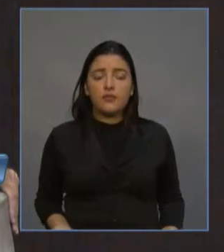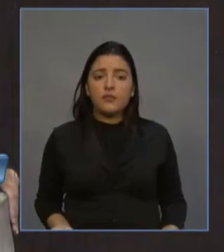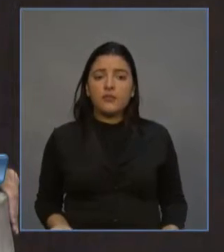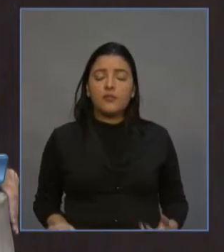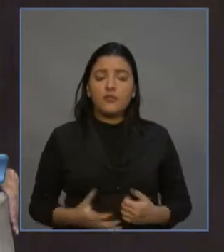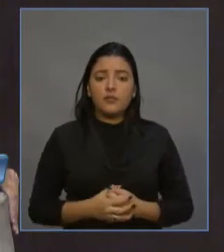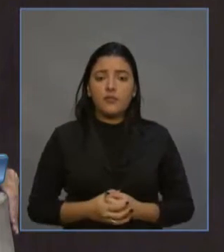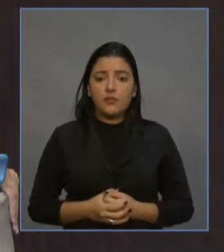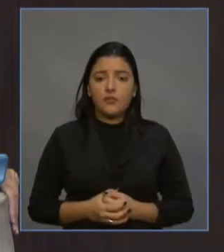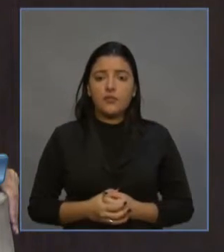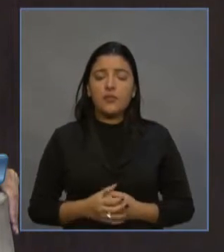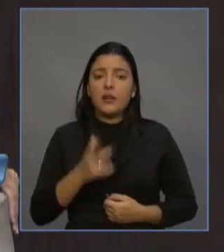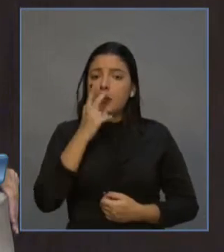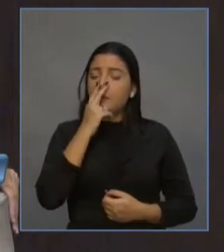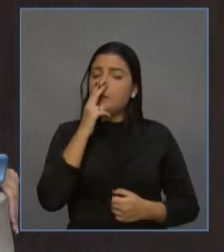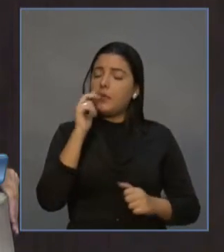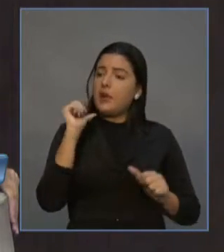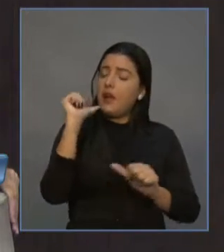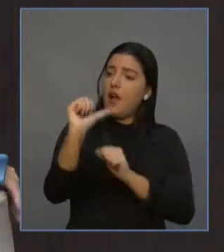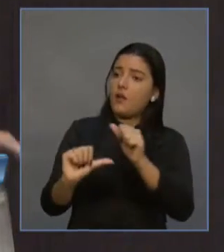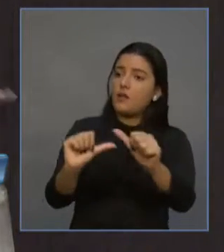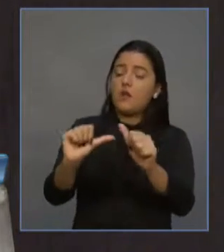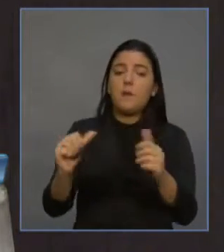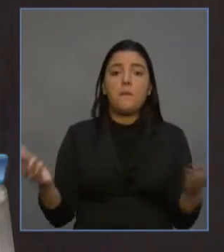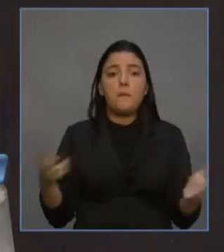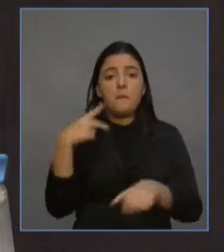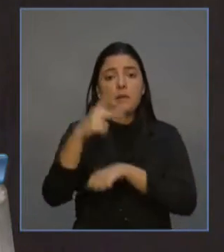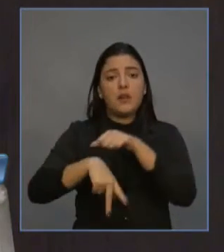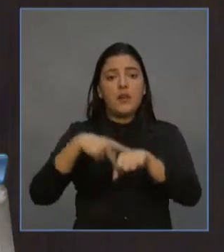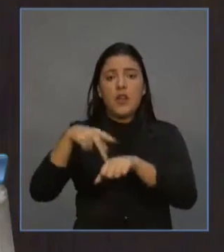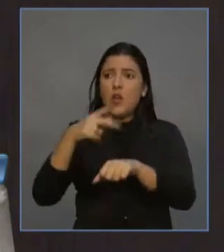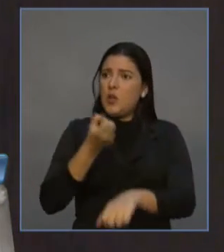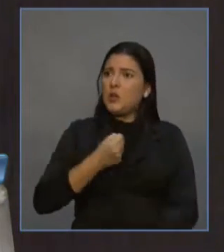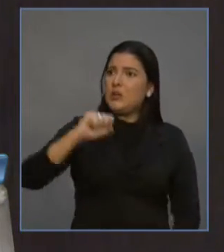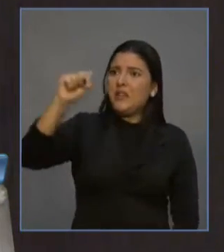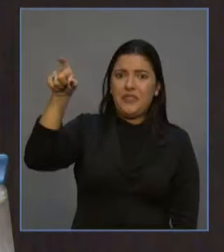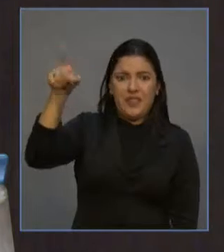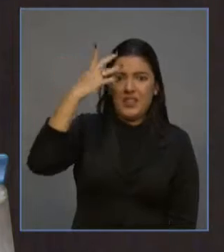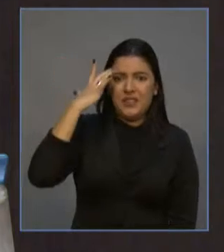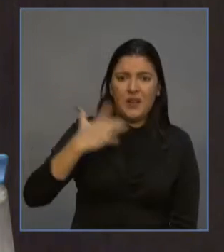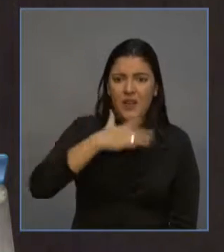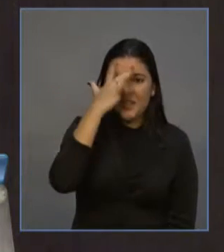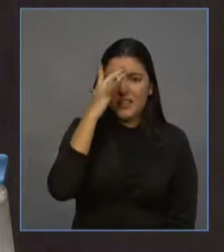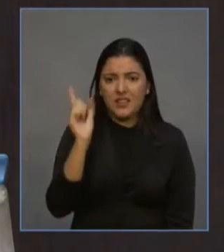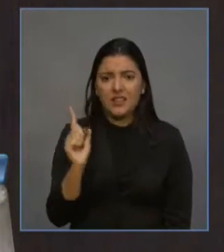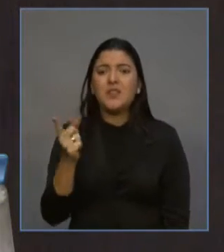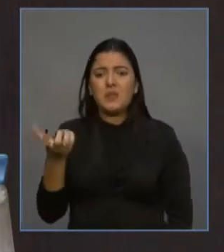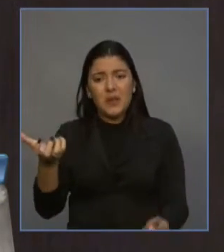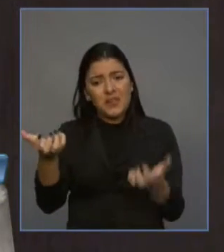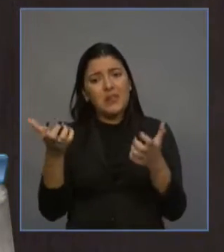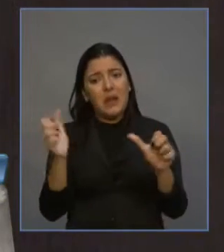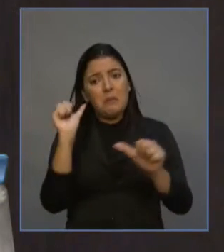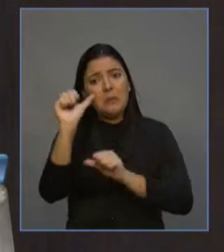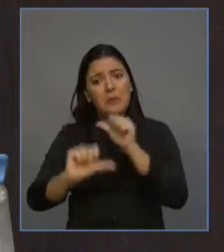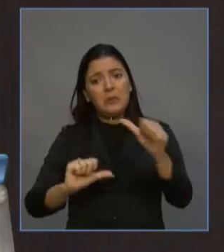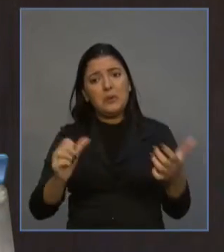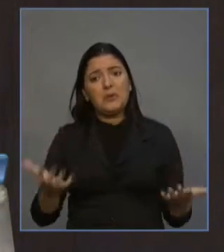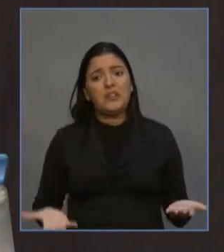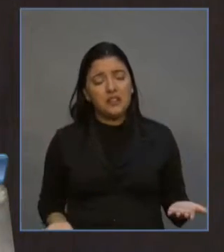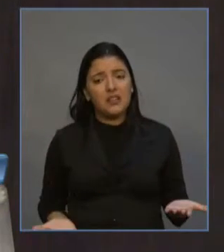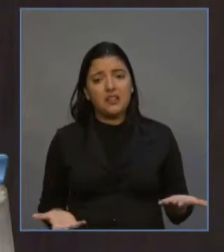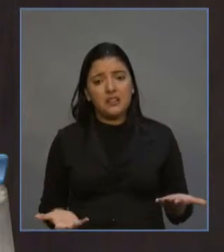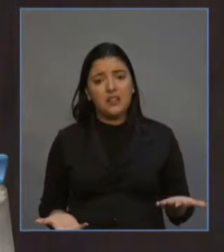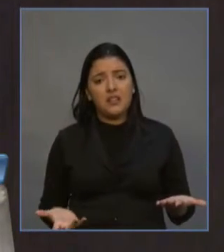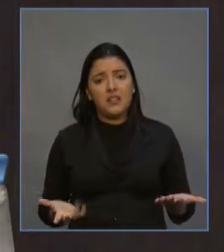os de baixo, uma alteração profunda do país. Nós não defendemos o que está aí. Nós queremos mudar também. O sentimento de mudança é